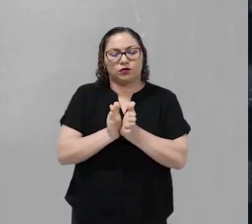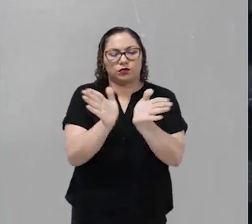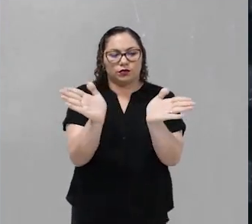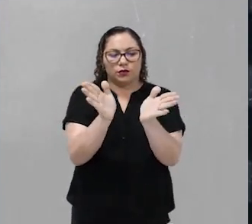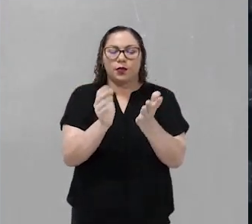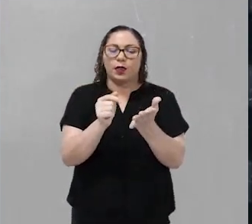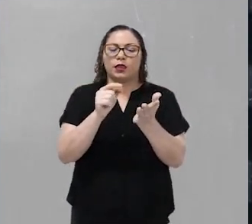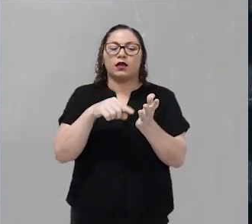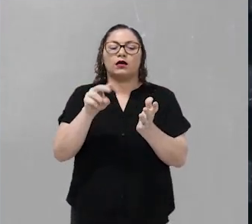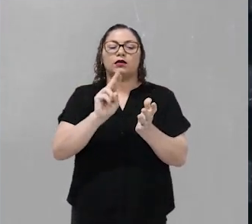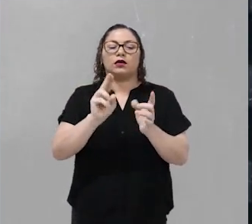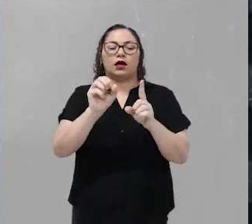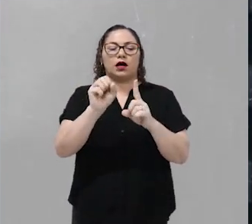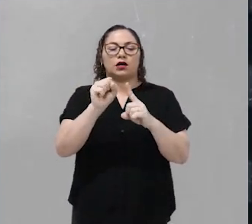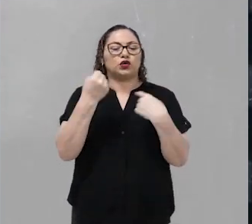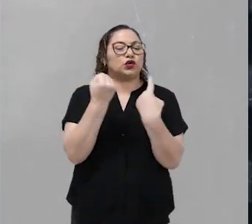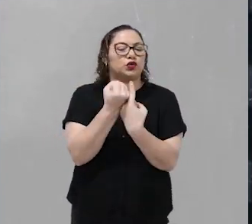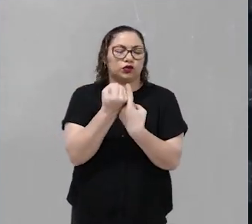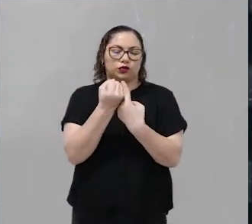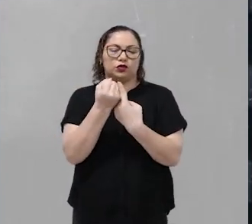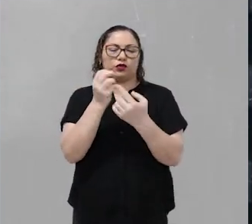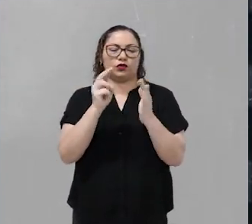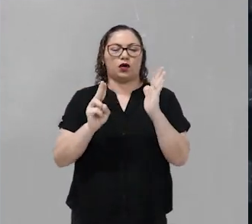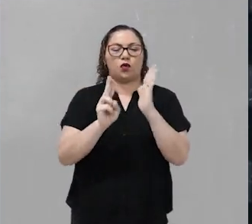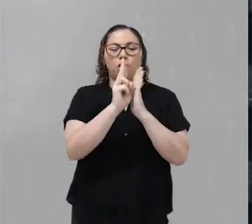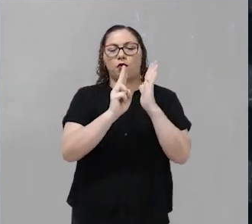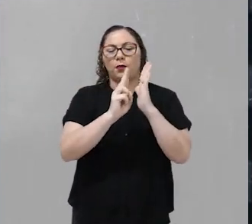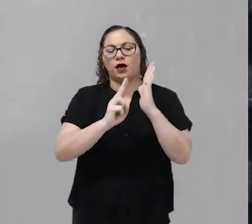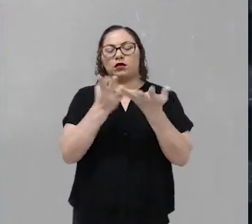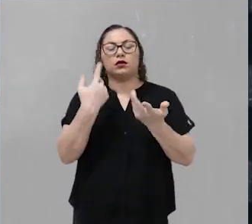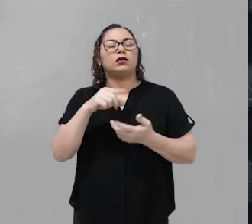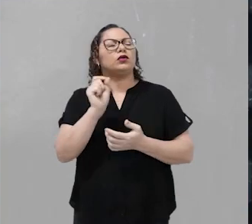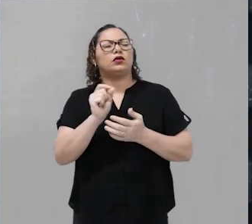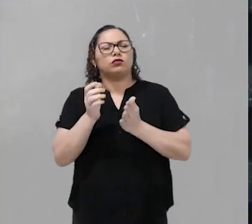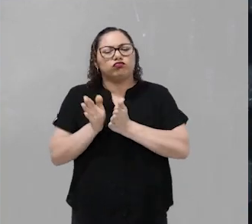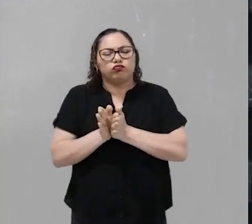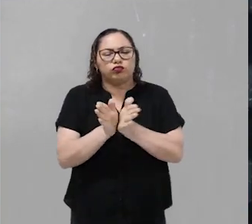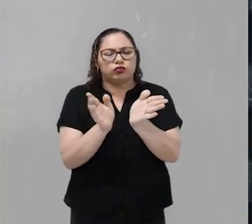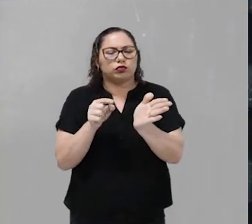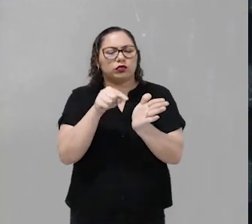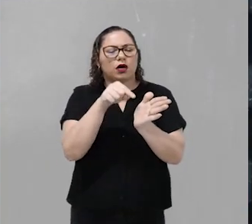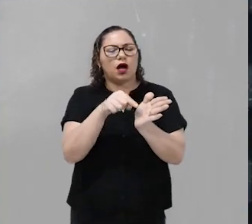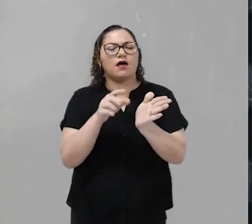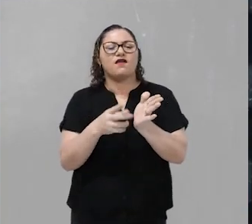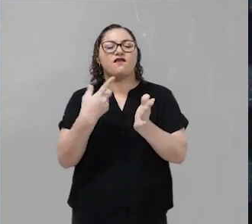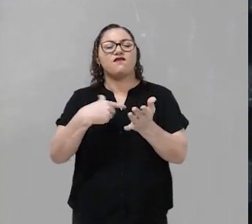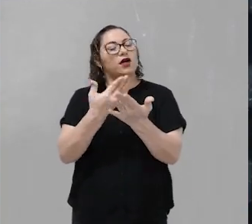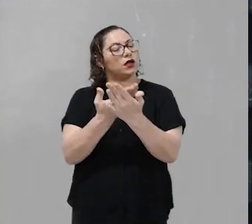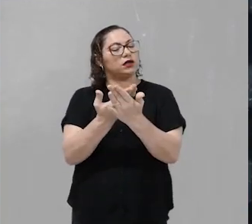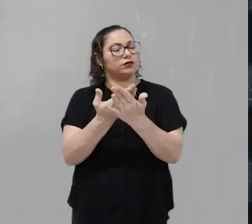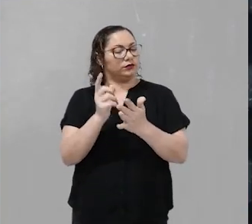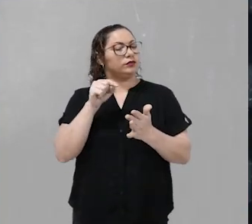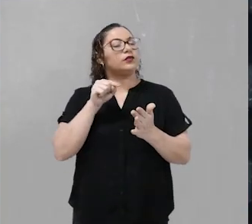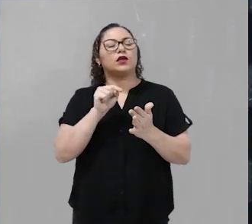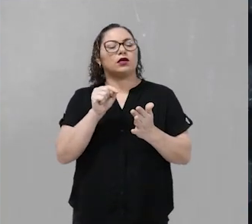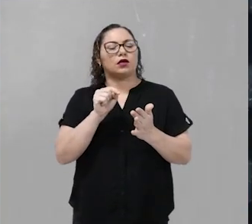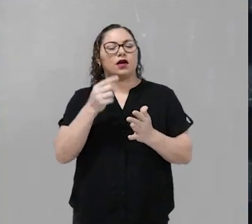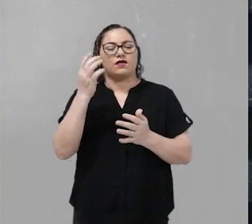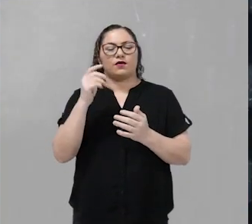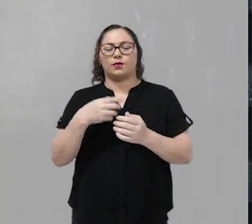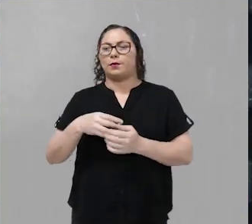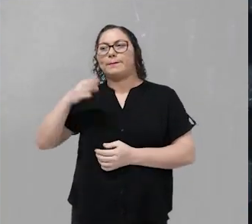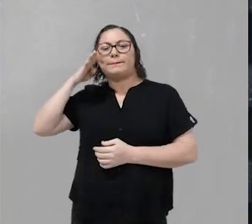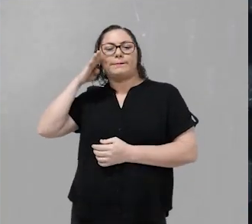sociologia, chamado sociologia urbana. O que esse ramo, o que essa área da sociologia vai abordar? Vai abordar,